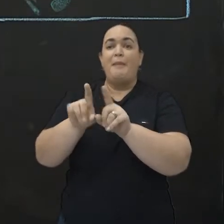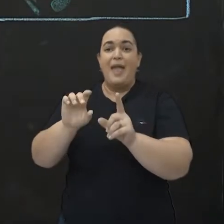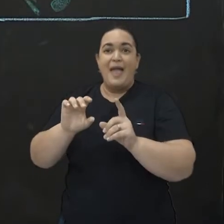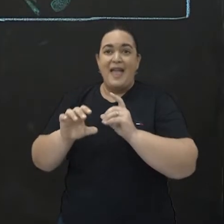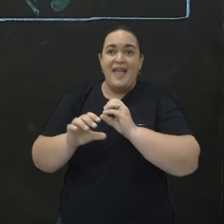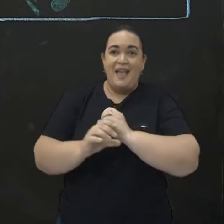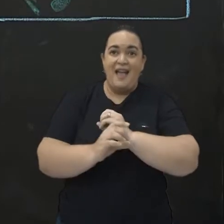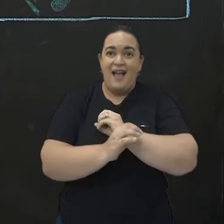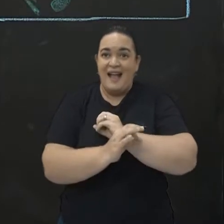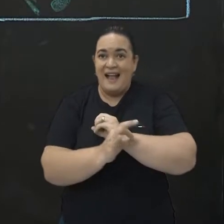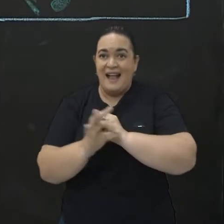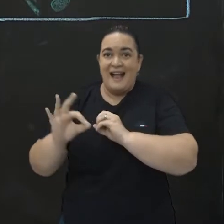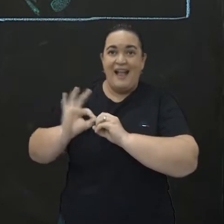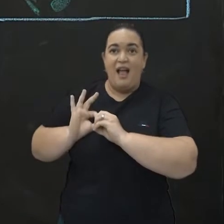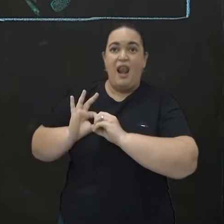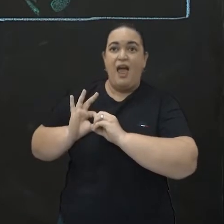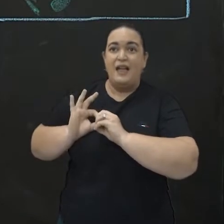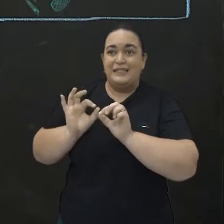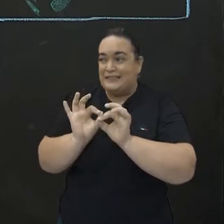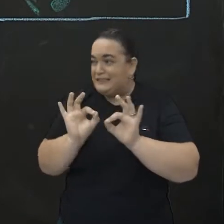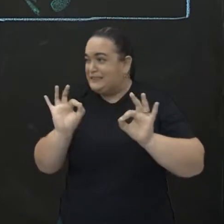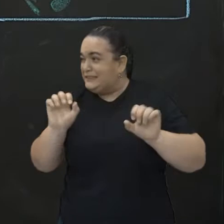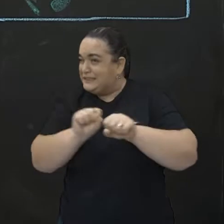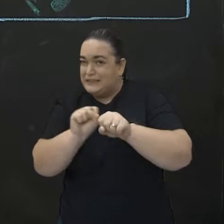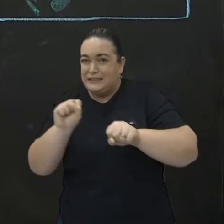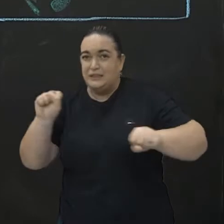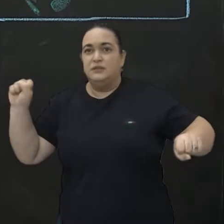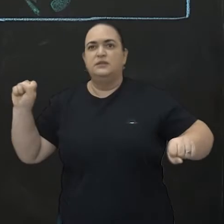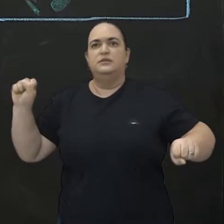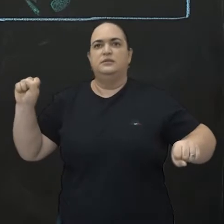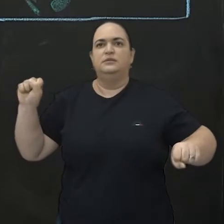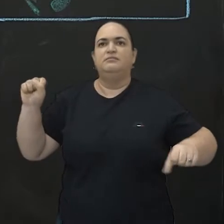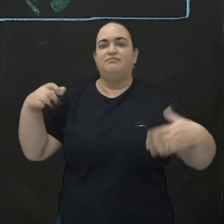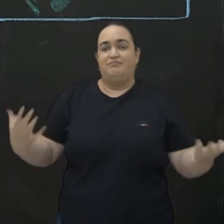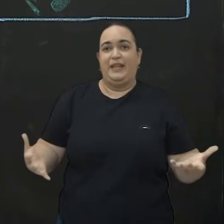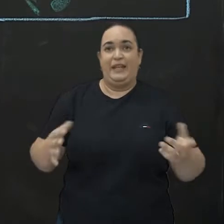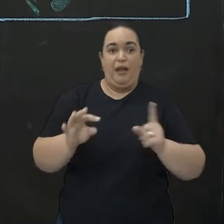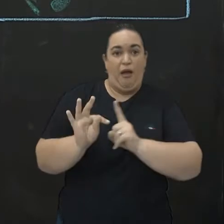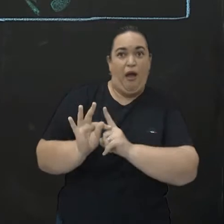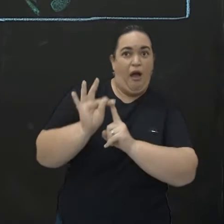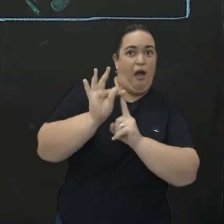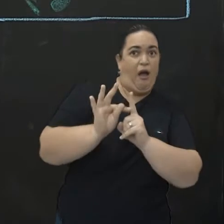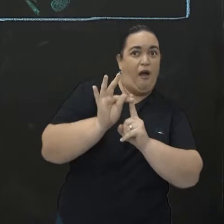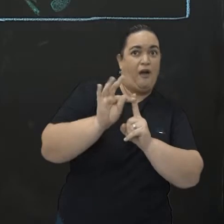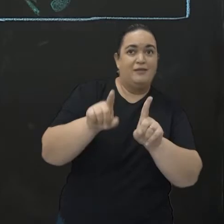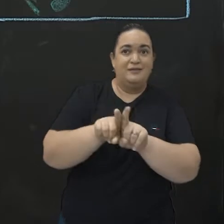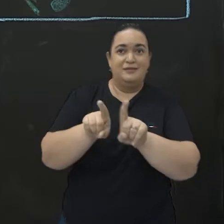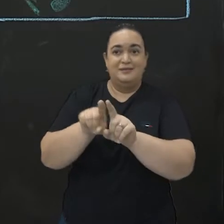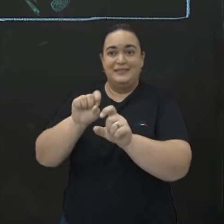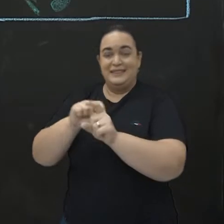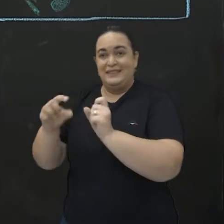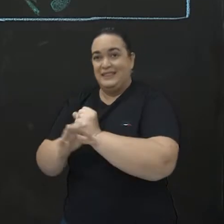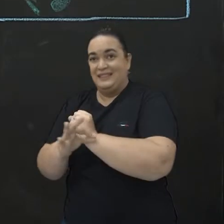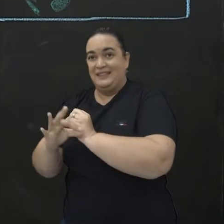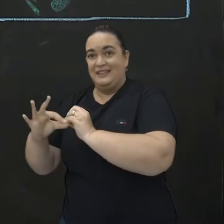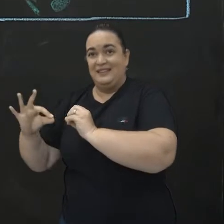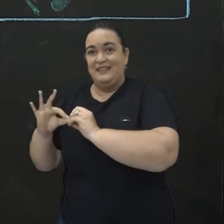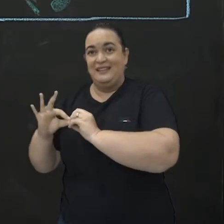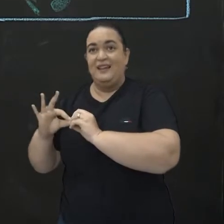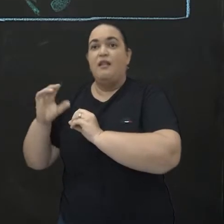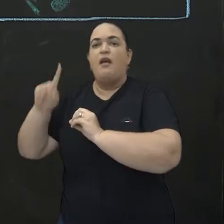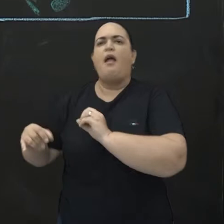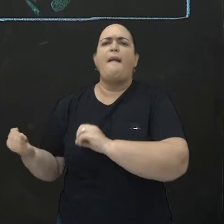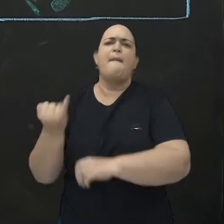Então, fatores como altitude e latitude acaba sendo importante para